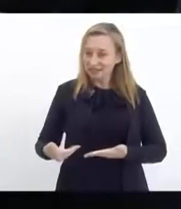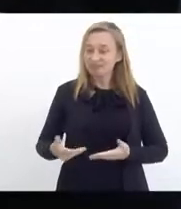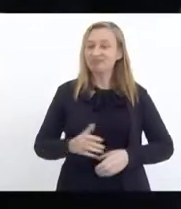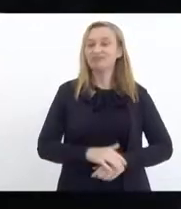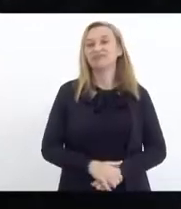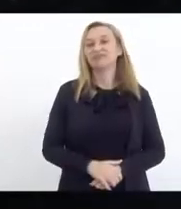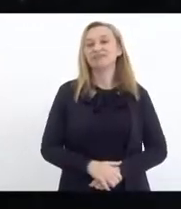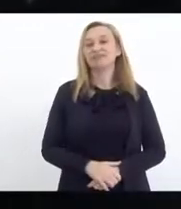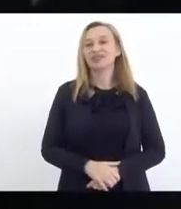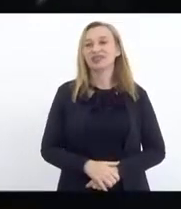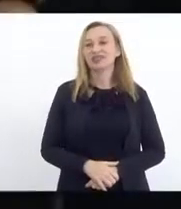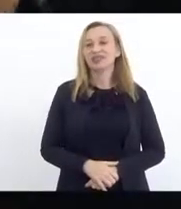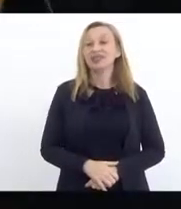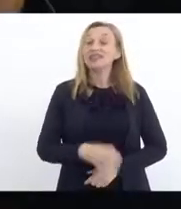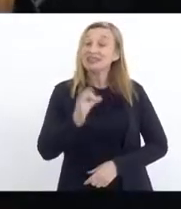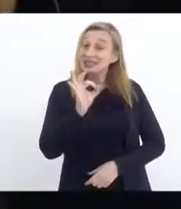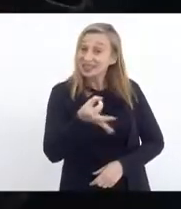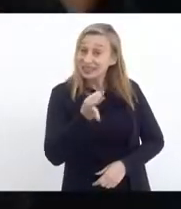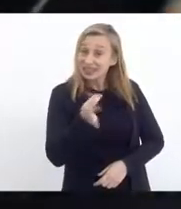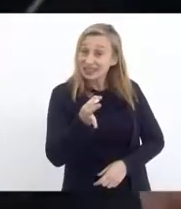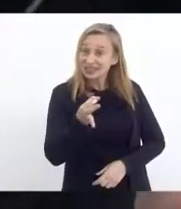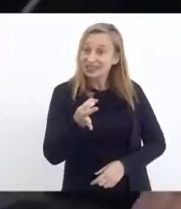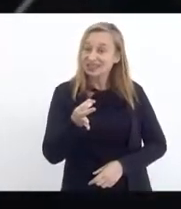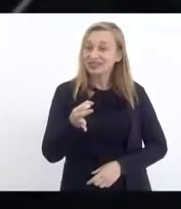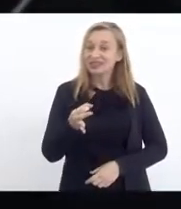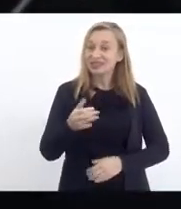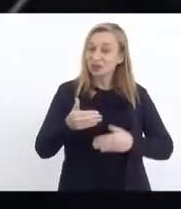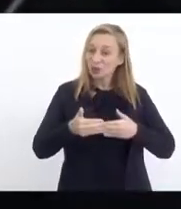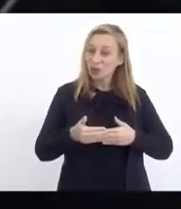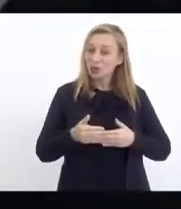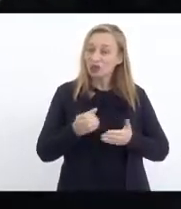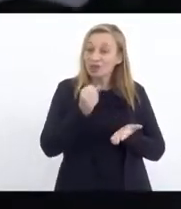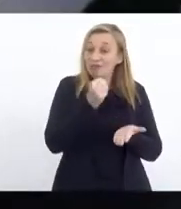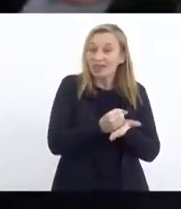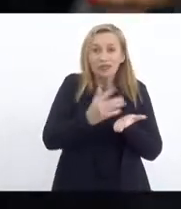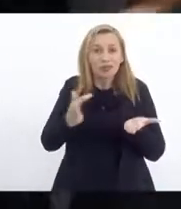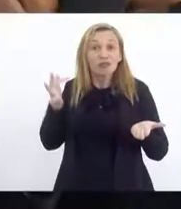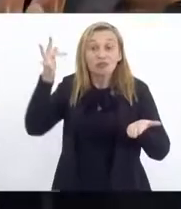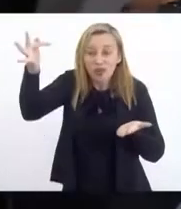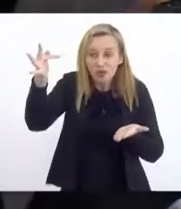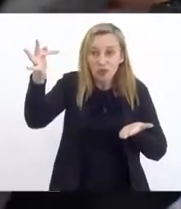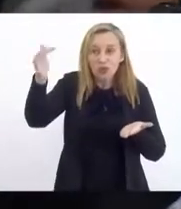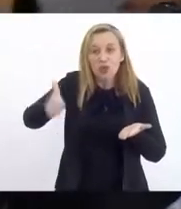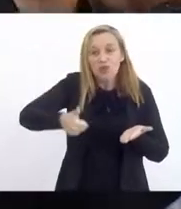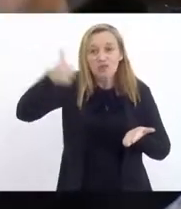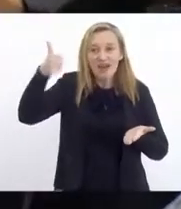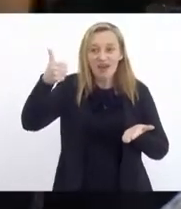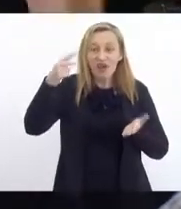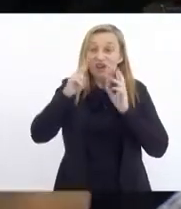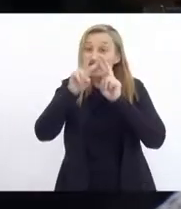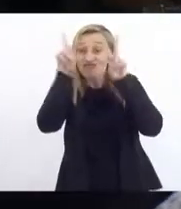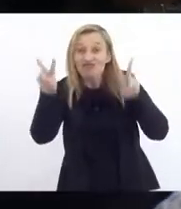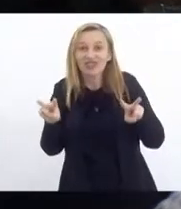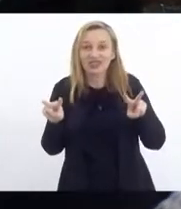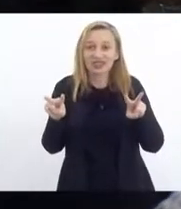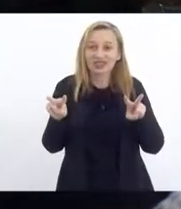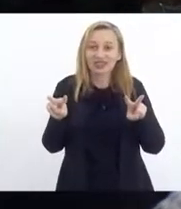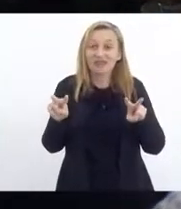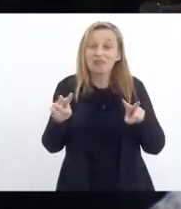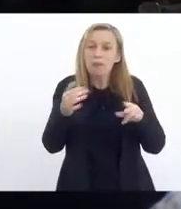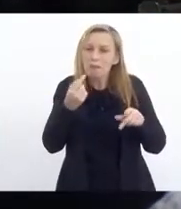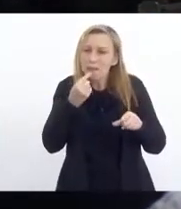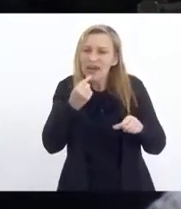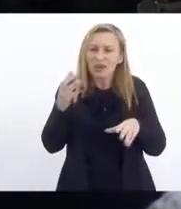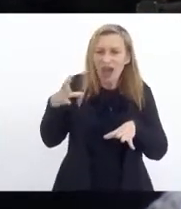Soberano e tenho certeza que isso será realmente um passaporte para o futuro, para um futuro melhor que a gente visualiza bem perto,